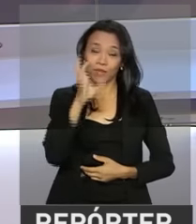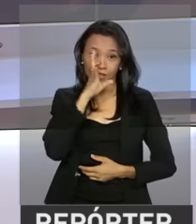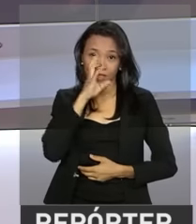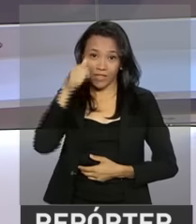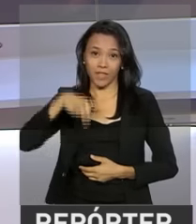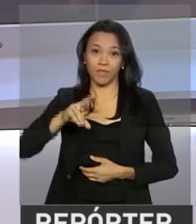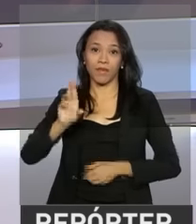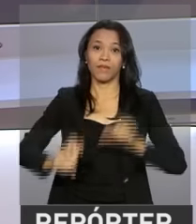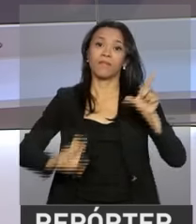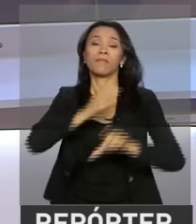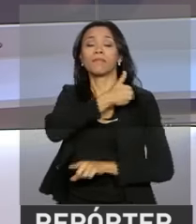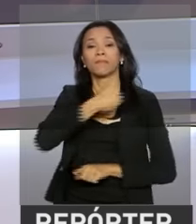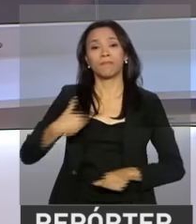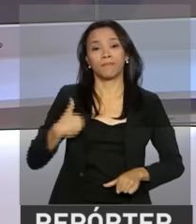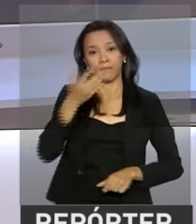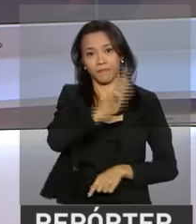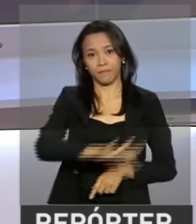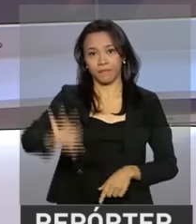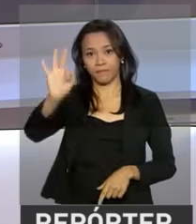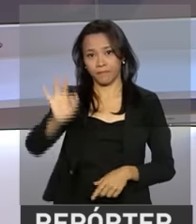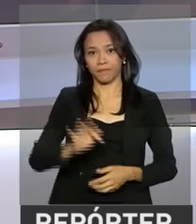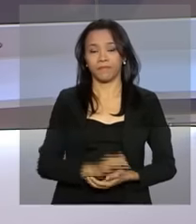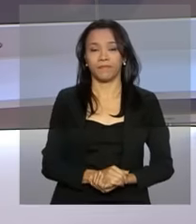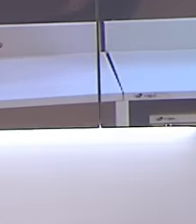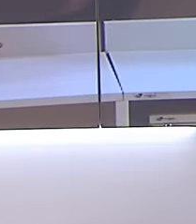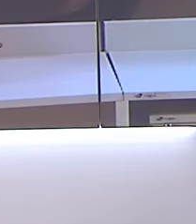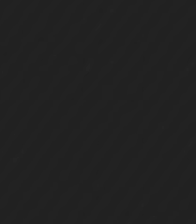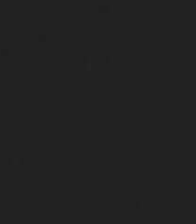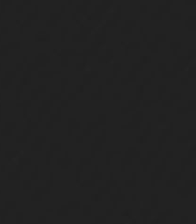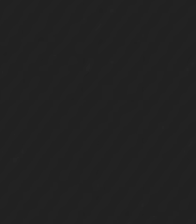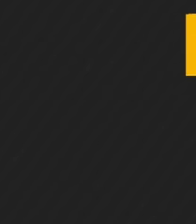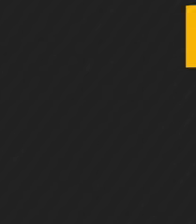gente aqui na NBR a TV do Governo